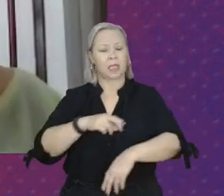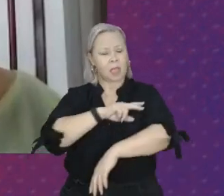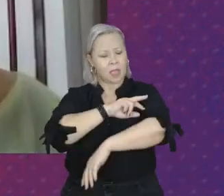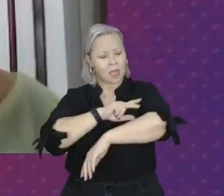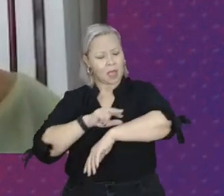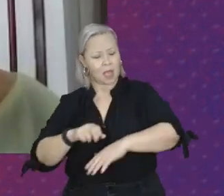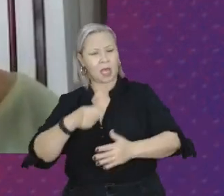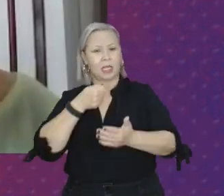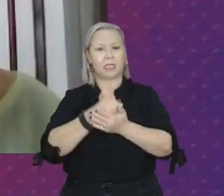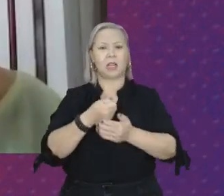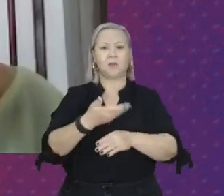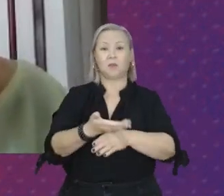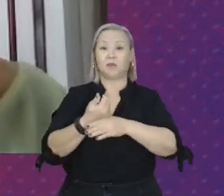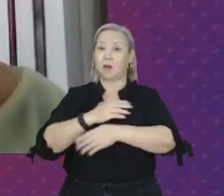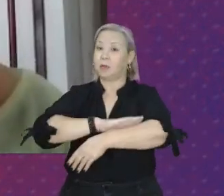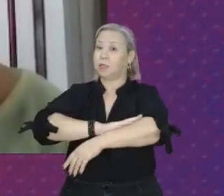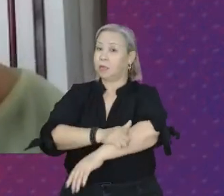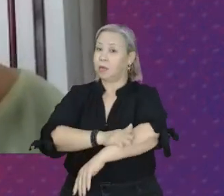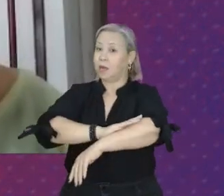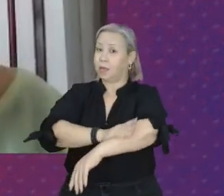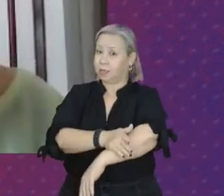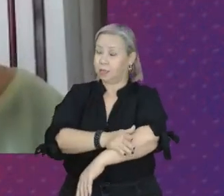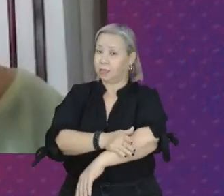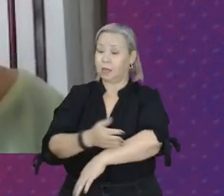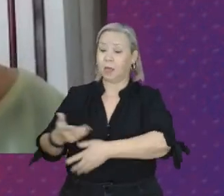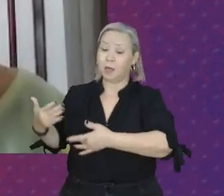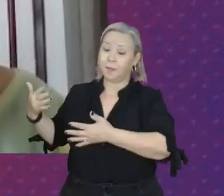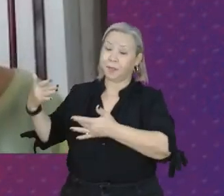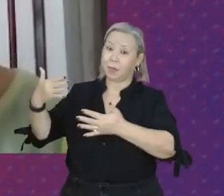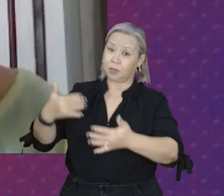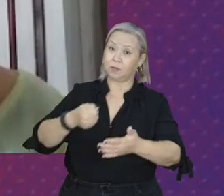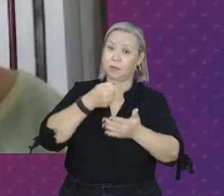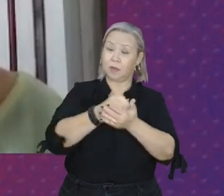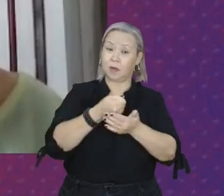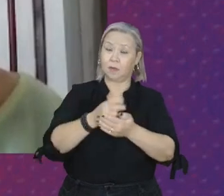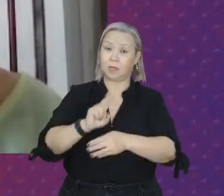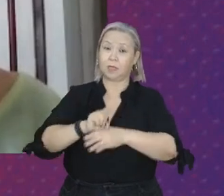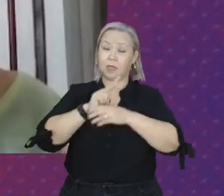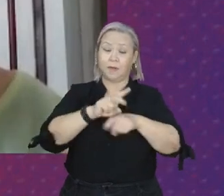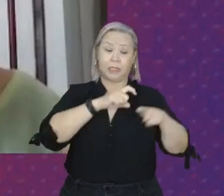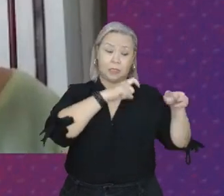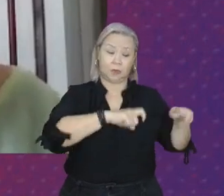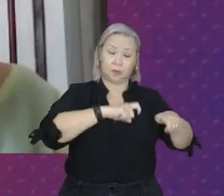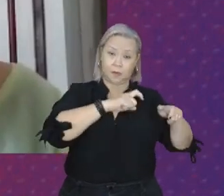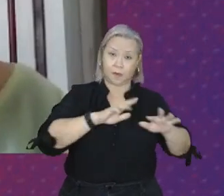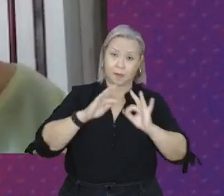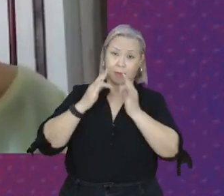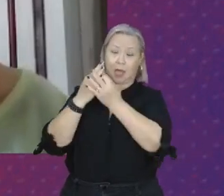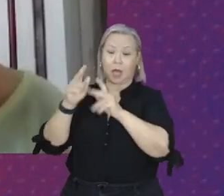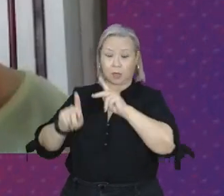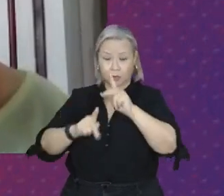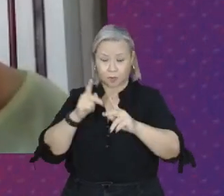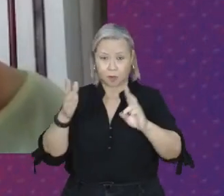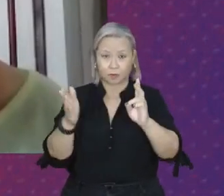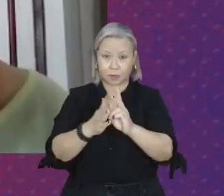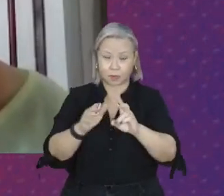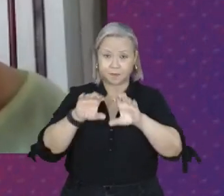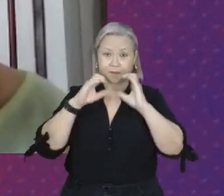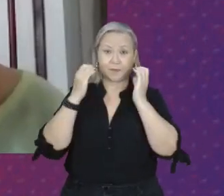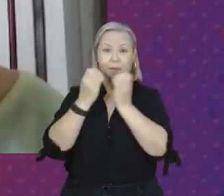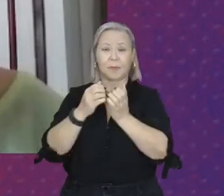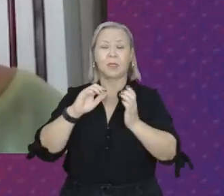luta antirracista, porque ela vem junto da luta na defesa da agricultura familiar, dos povos indígenas, das